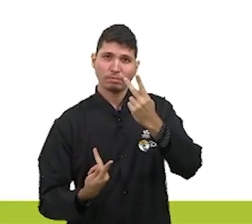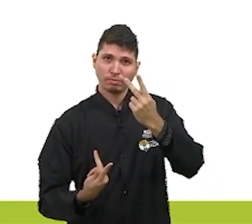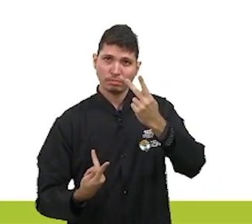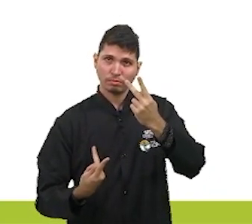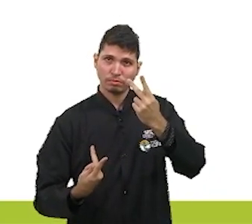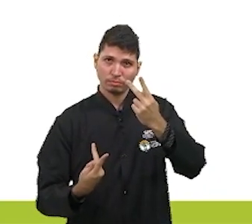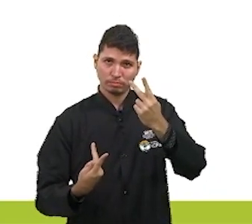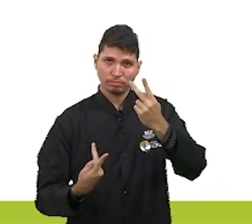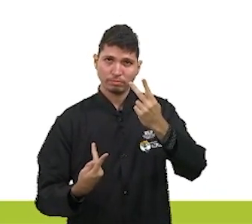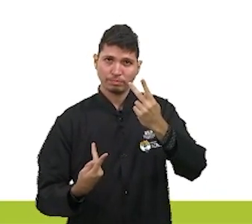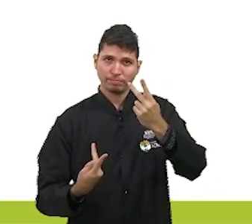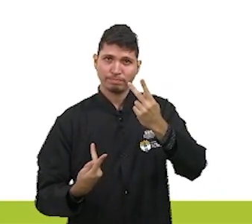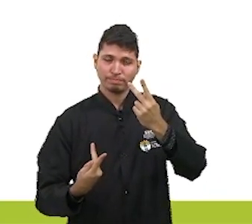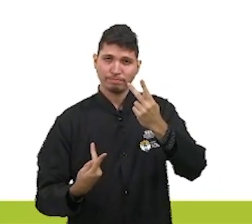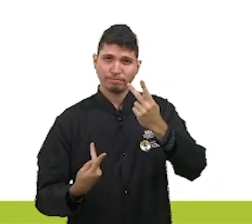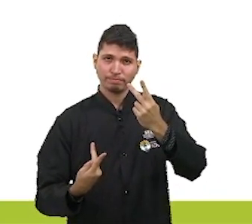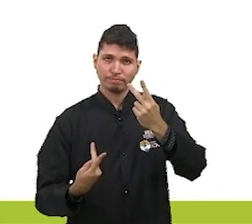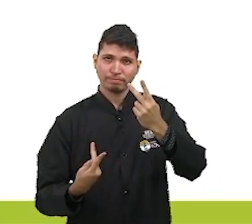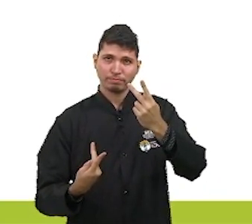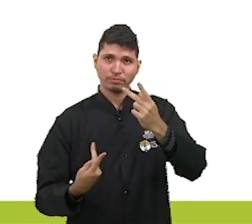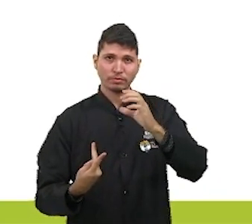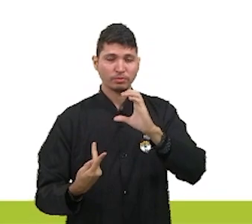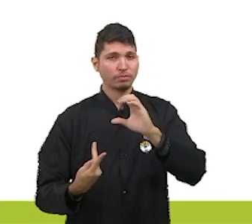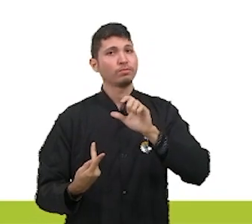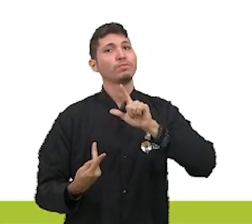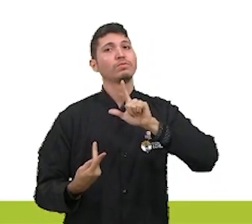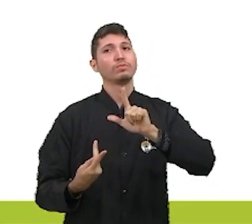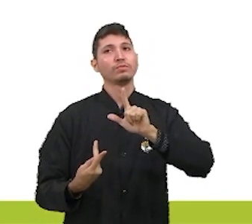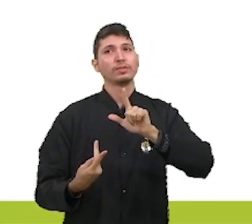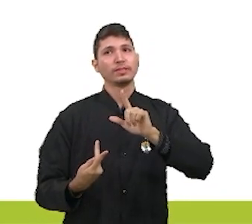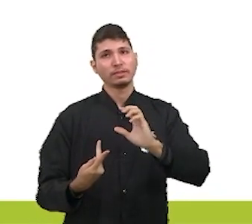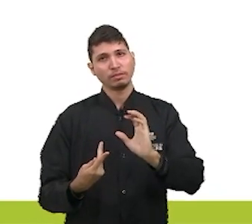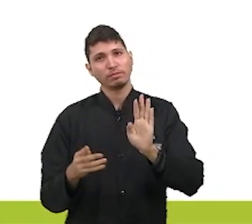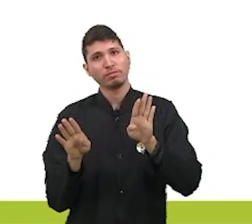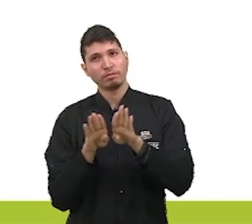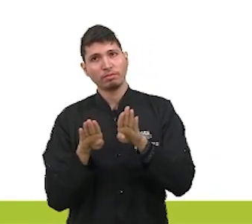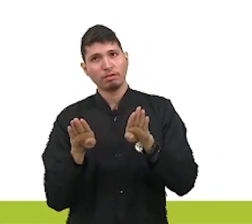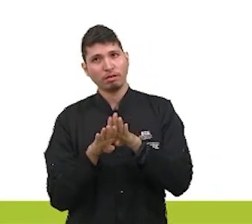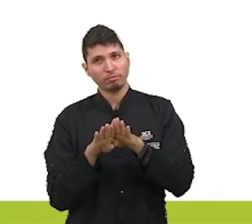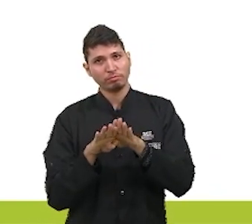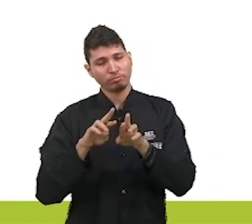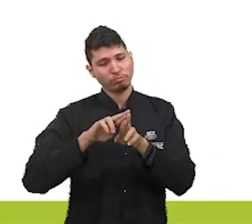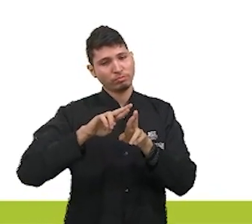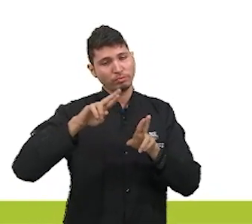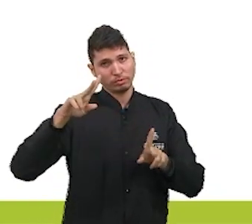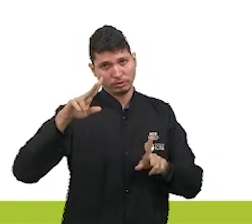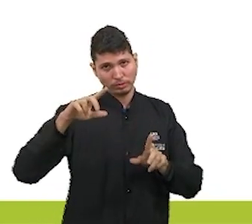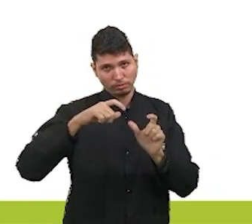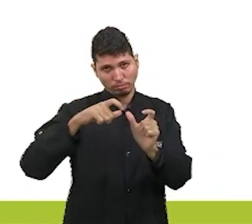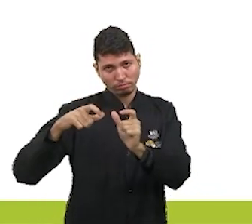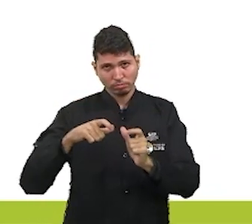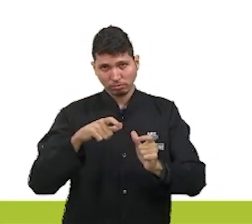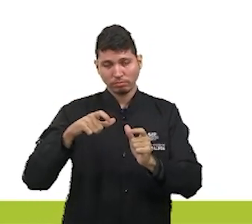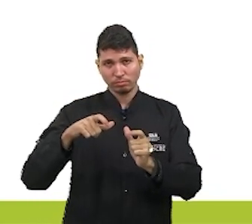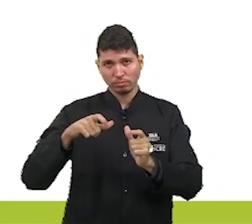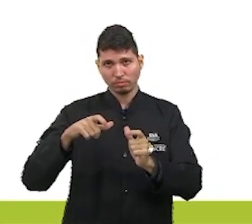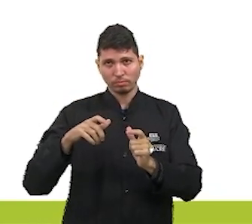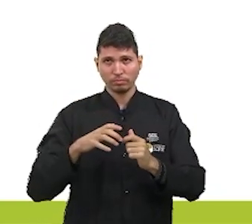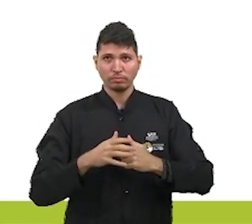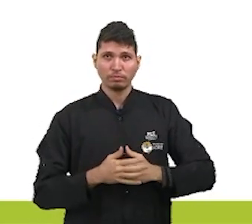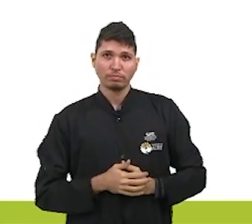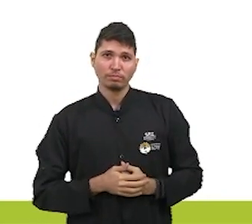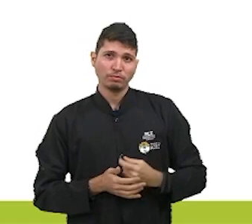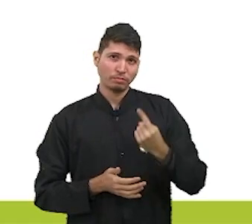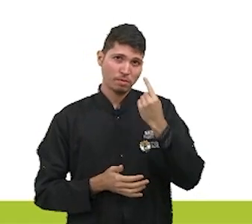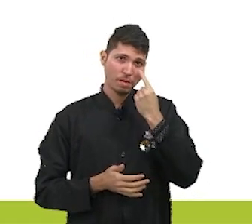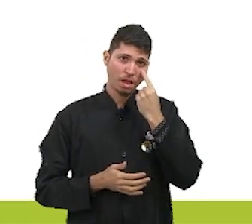Da mesma forma, o cloro em extremidades diferentes. Analisando, então, primeiramente